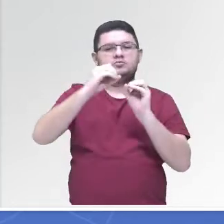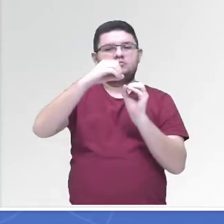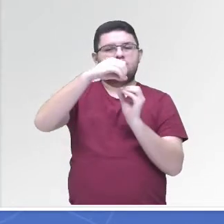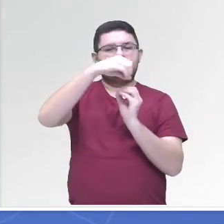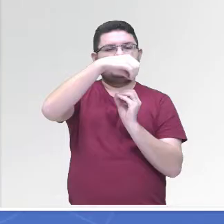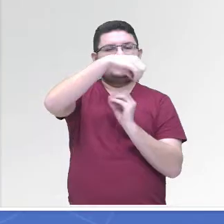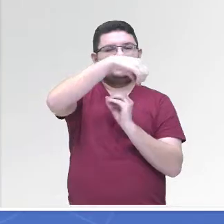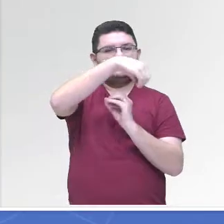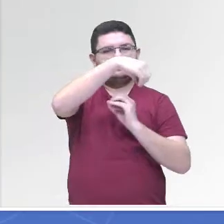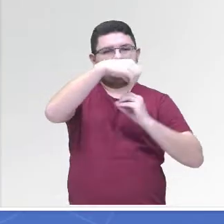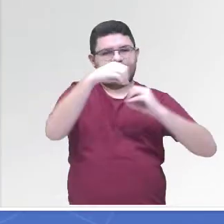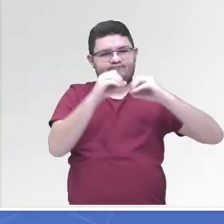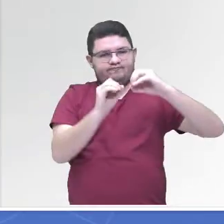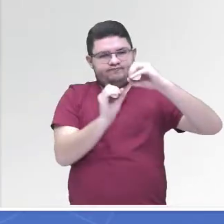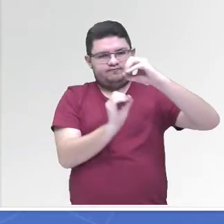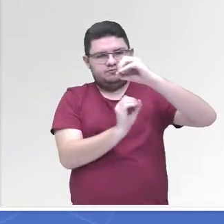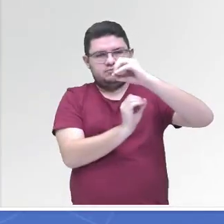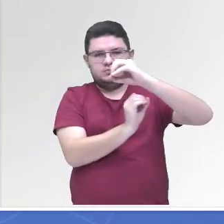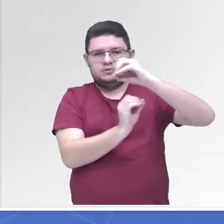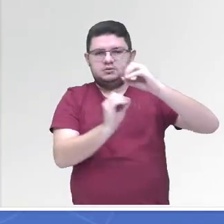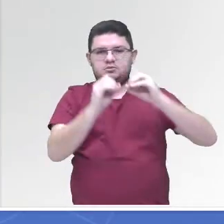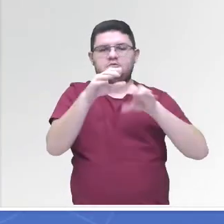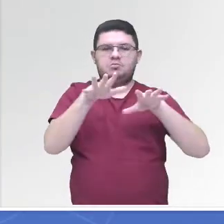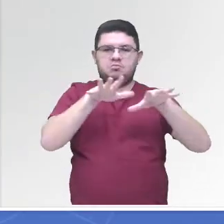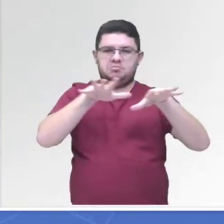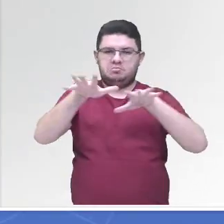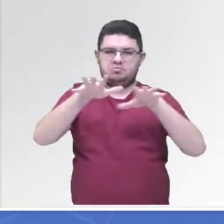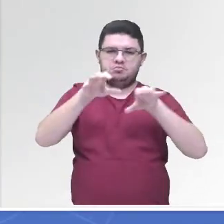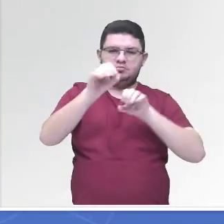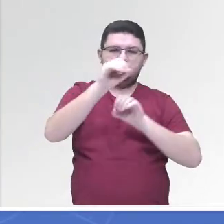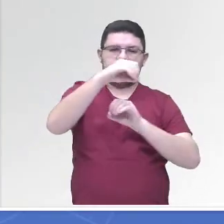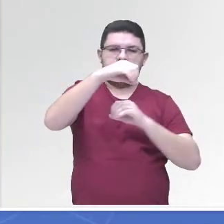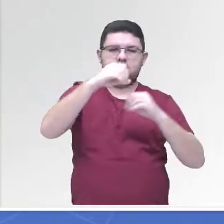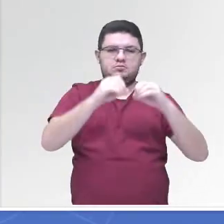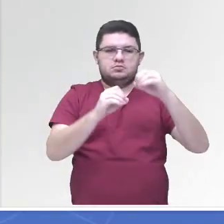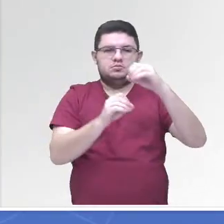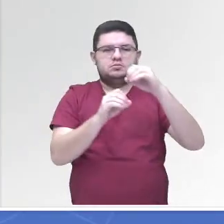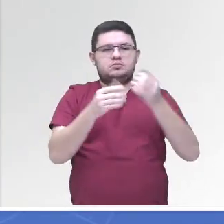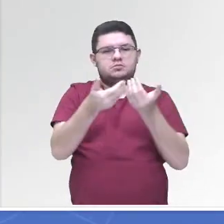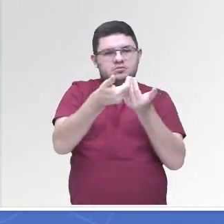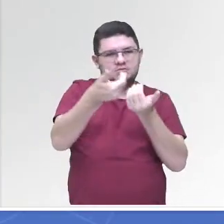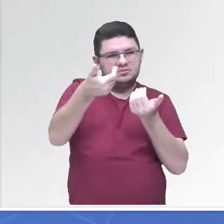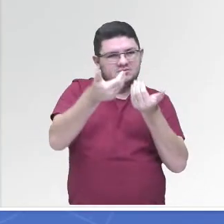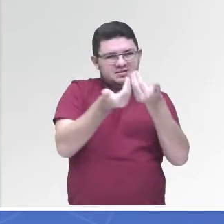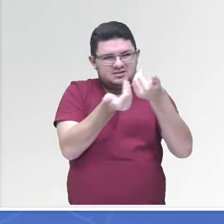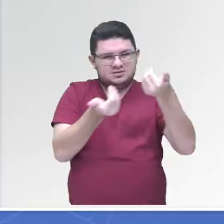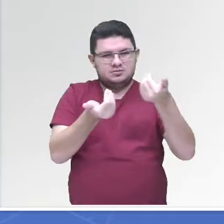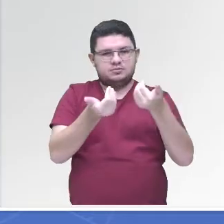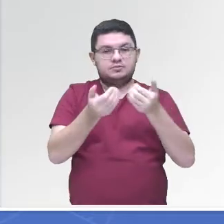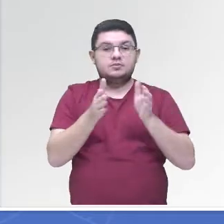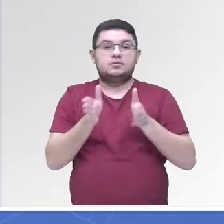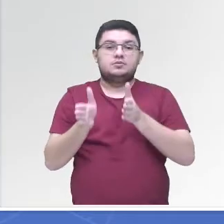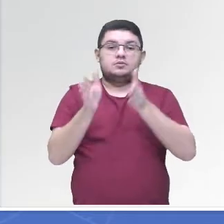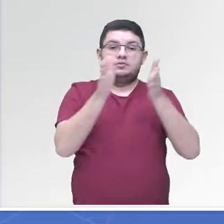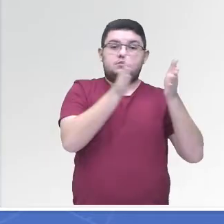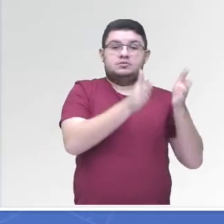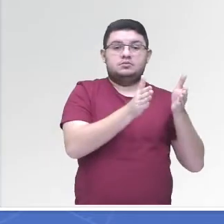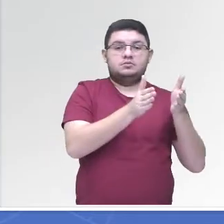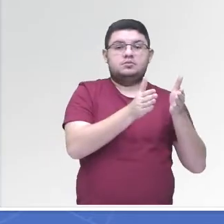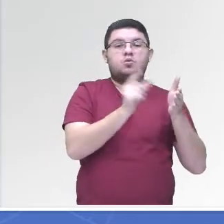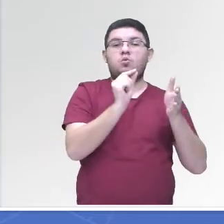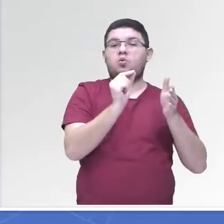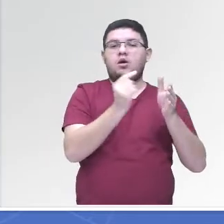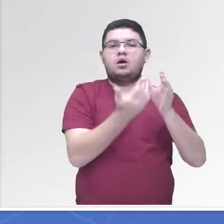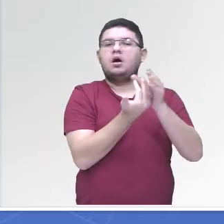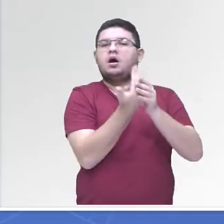das partículas, elas já parecem mais desarrumadas, né, desorganizadas. E aí, o terceiro